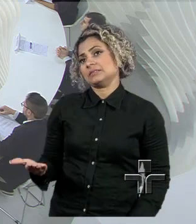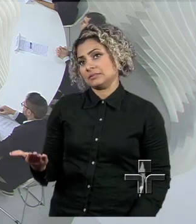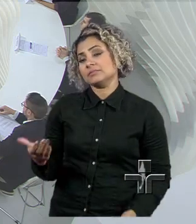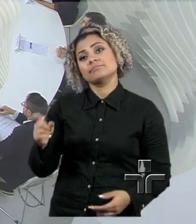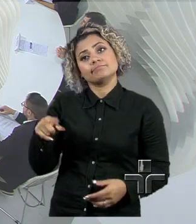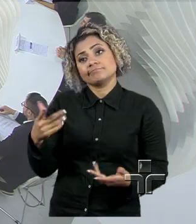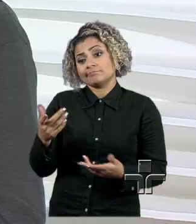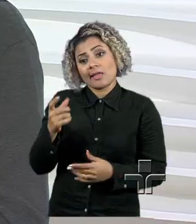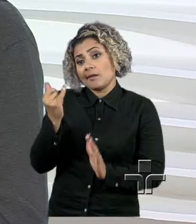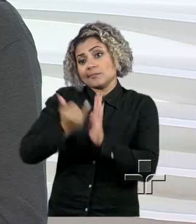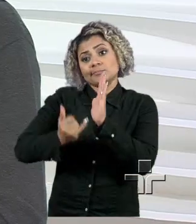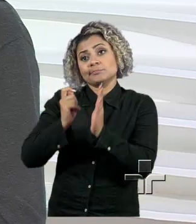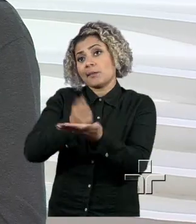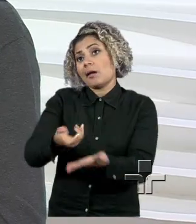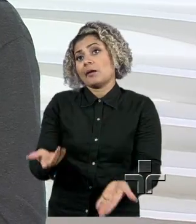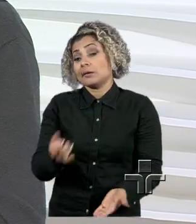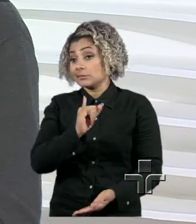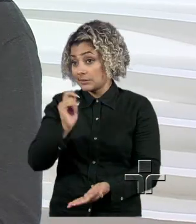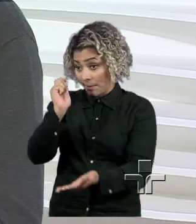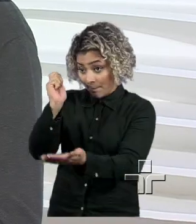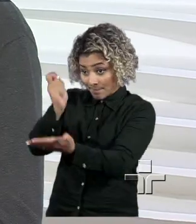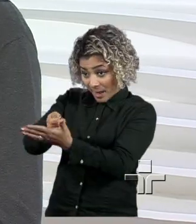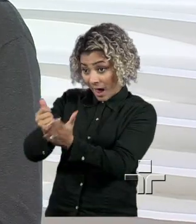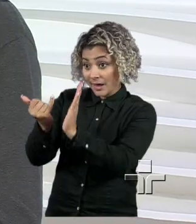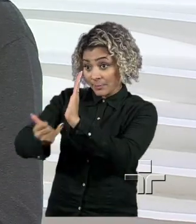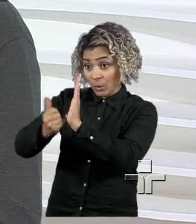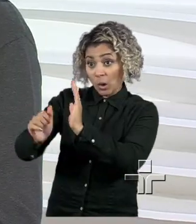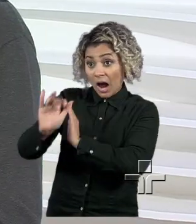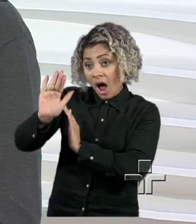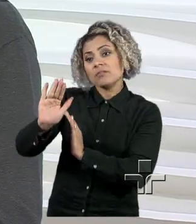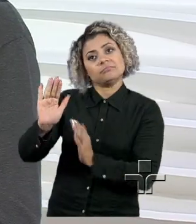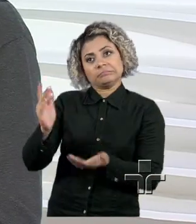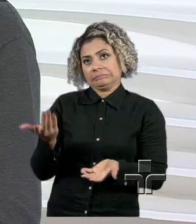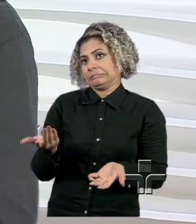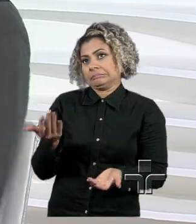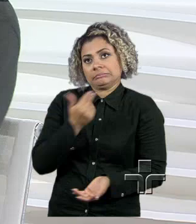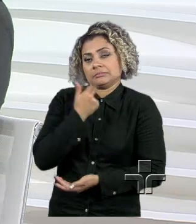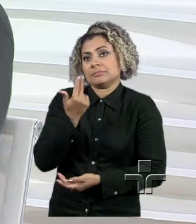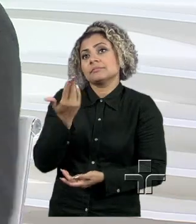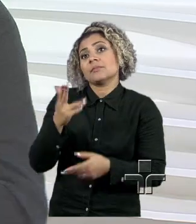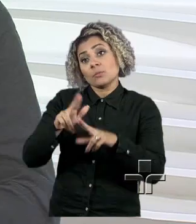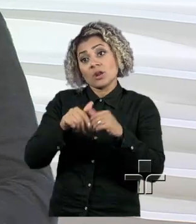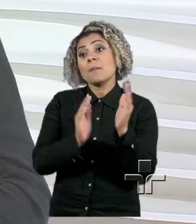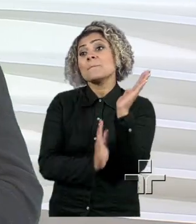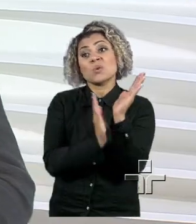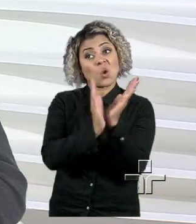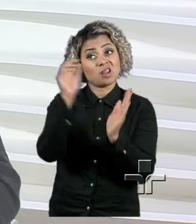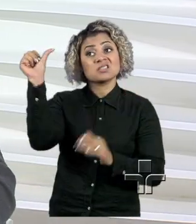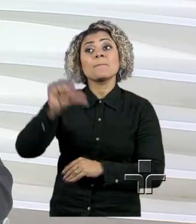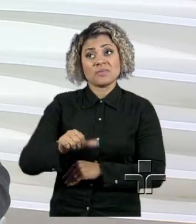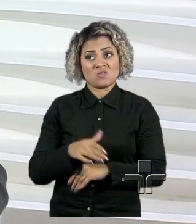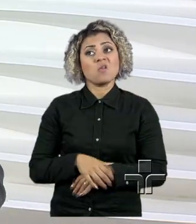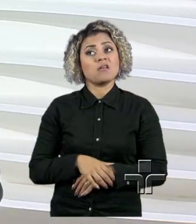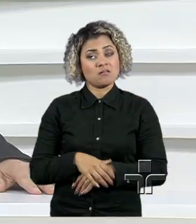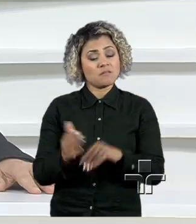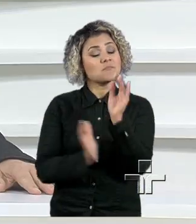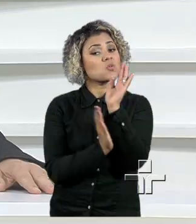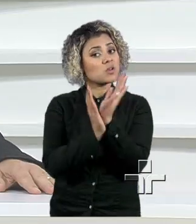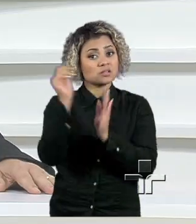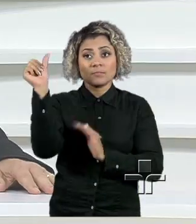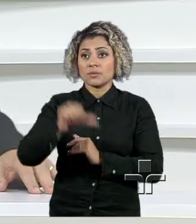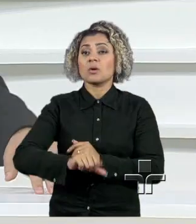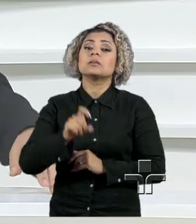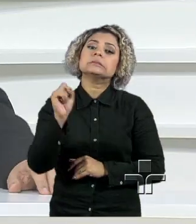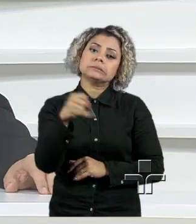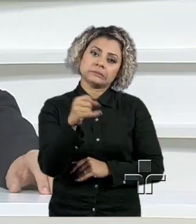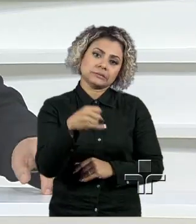né? Paga mais imposto, fica mais caro. É isso aí. Né? Mas André? É muito burocrático, Ricardo, muito burocrático. Sim, é o complexo,